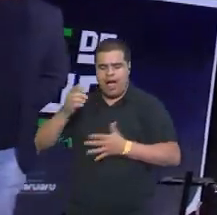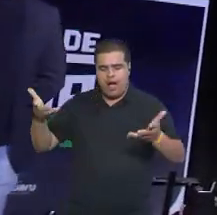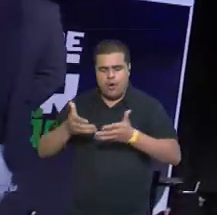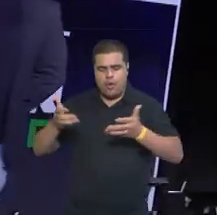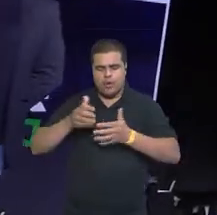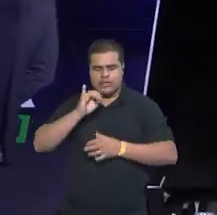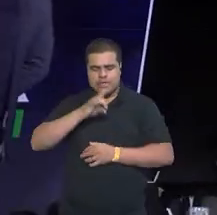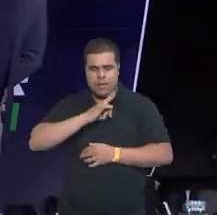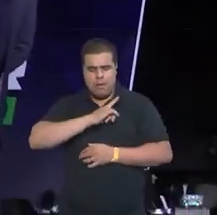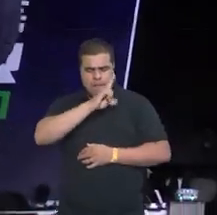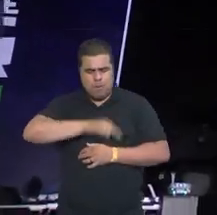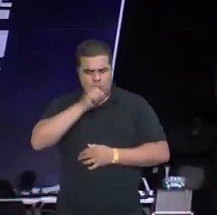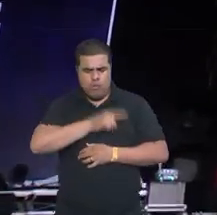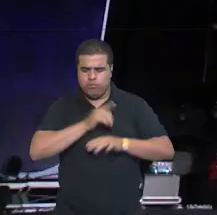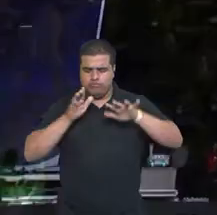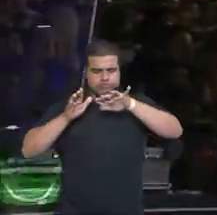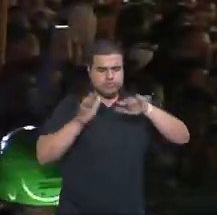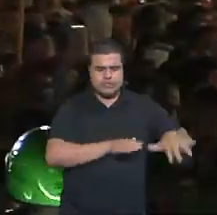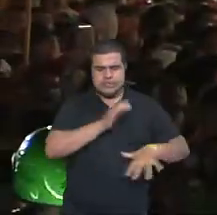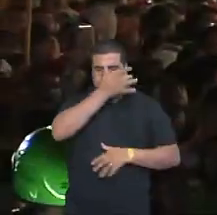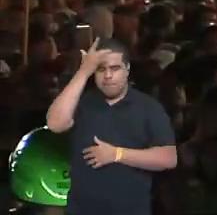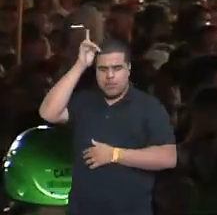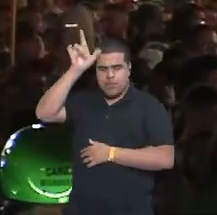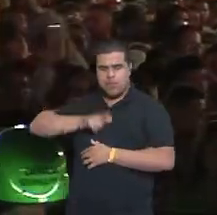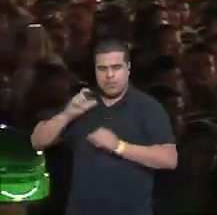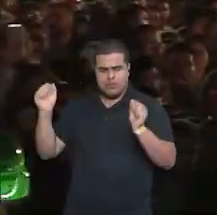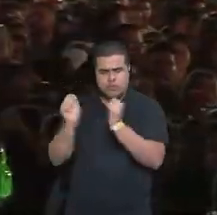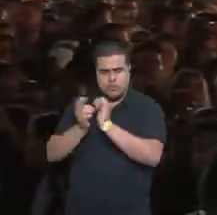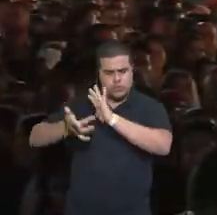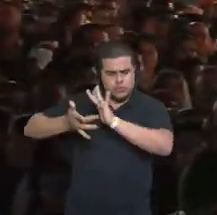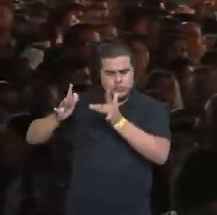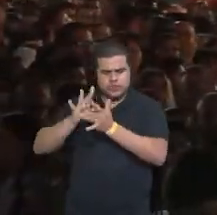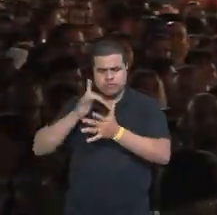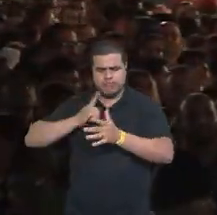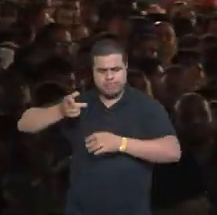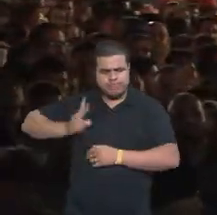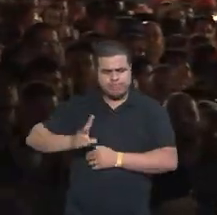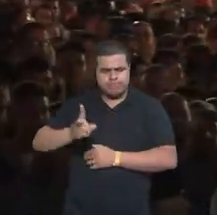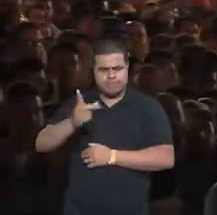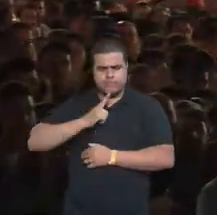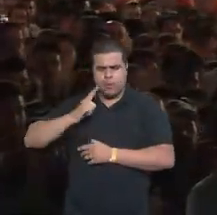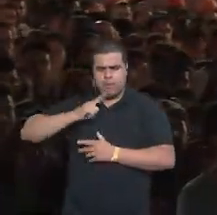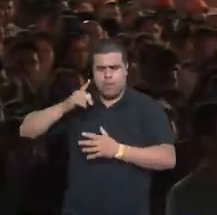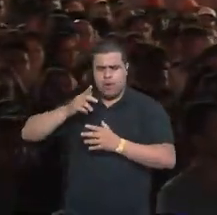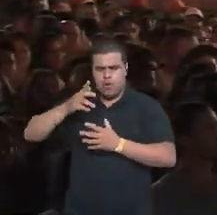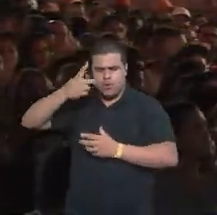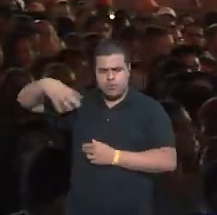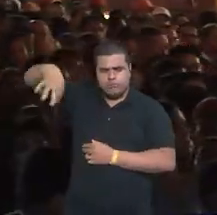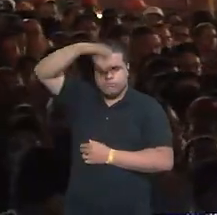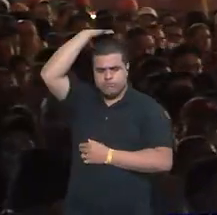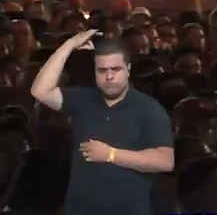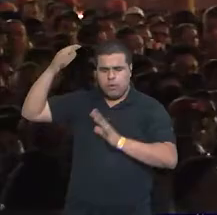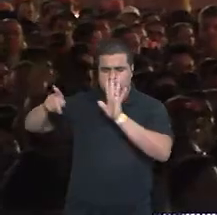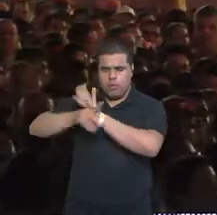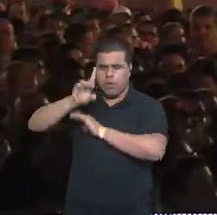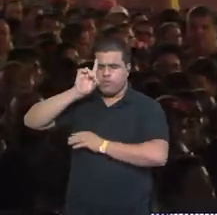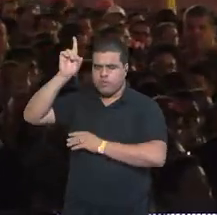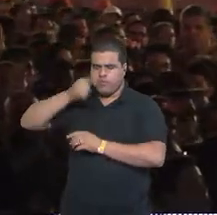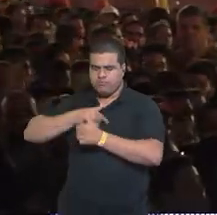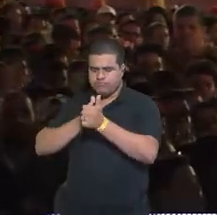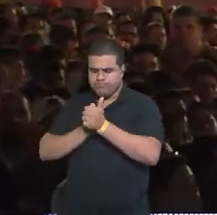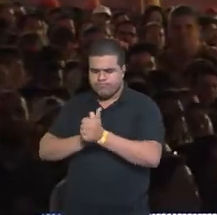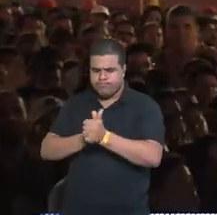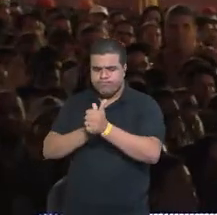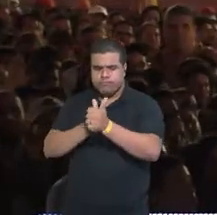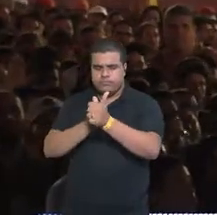para aqueles que estão em Cristo Jesus que não andam segundo a carne mas segundo o espírito de Deus eu quero